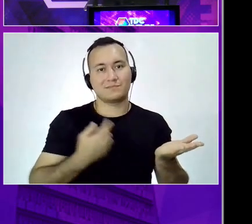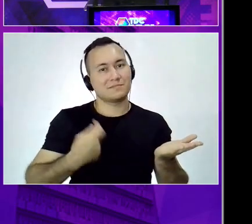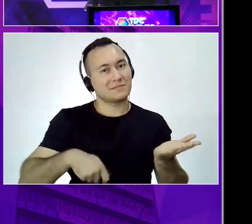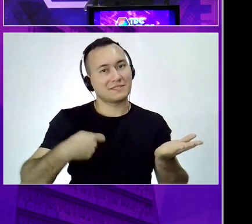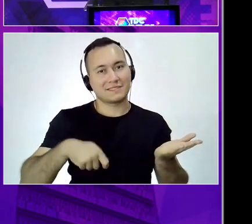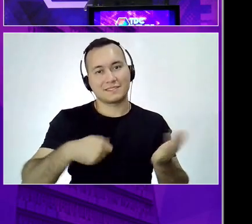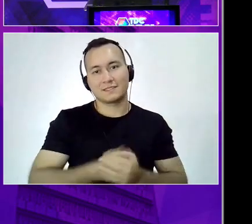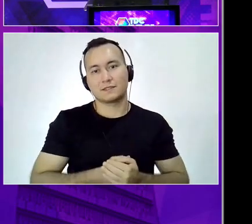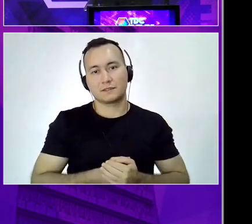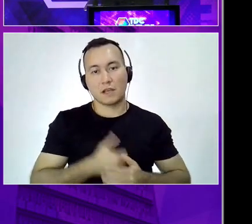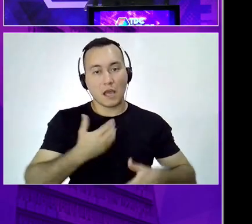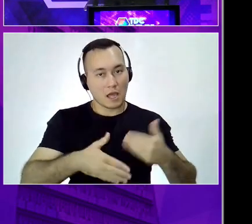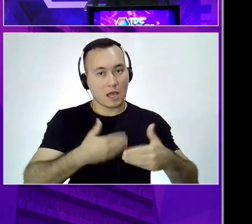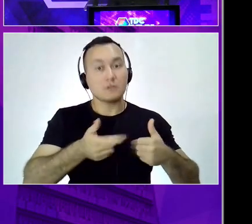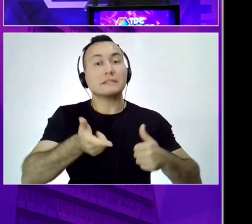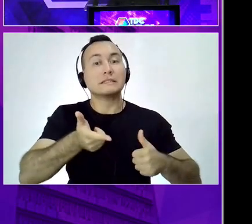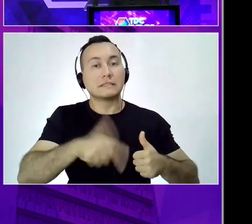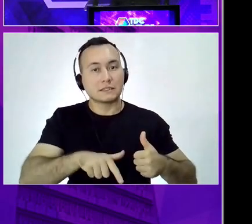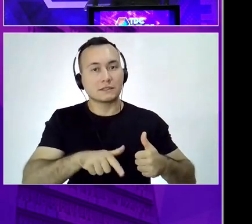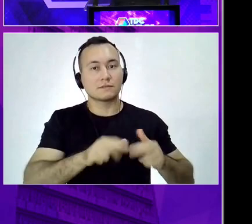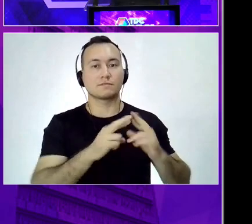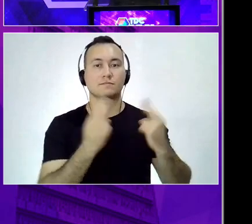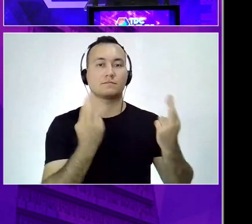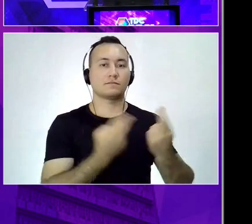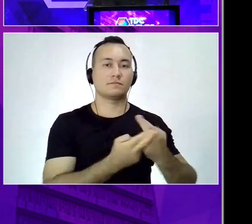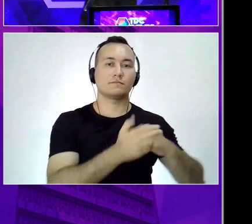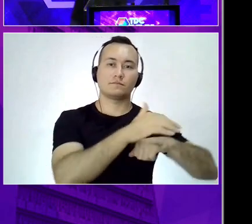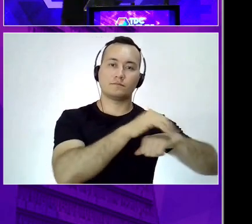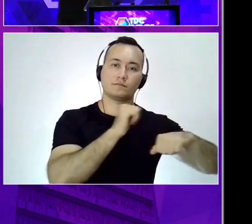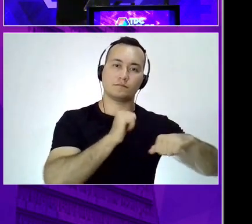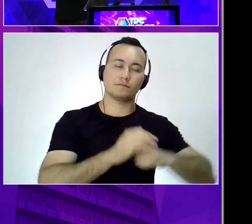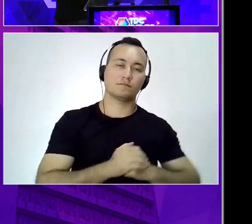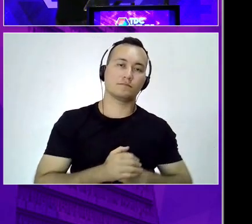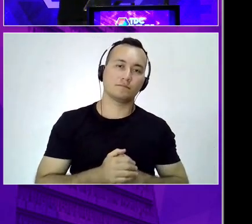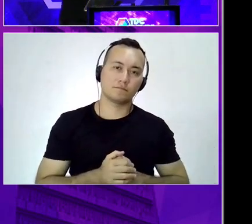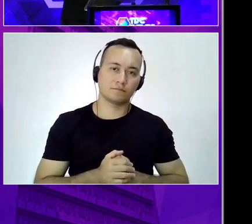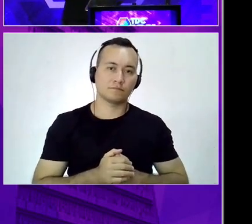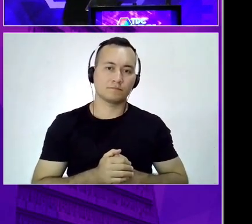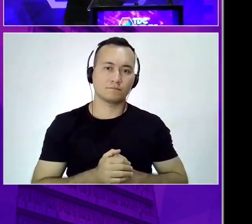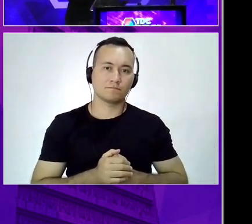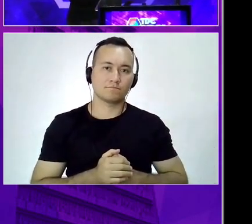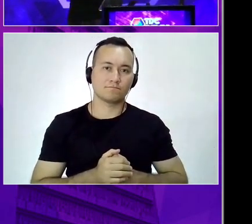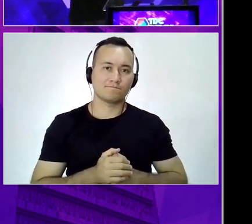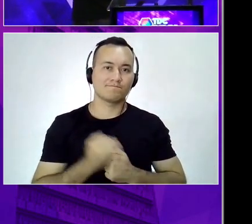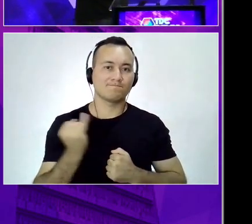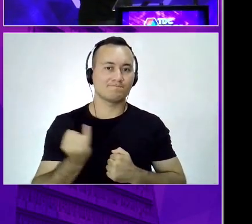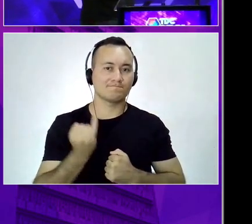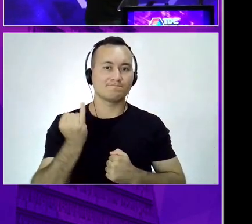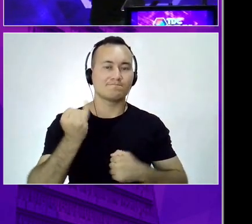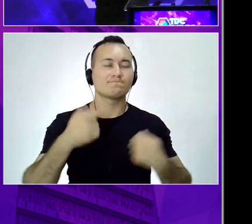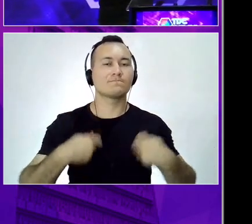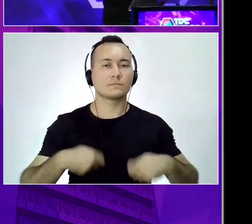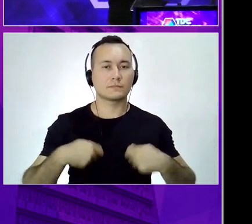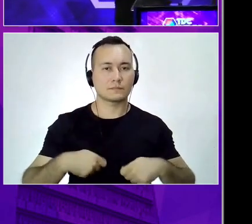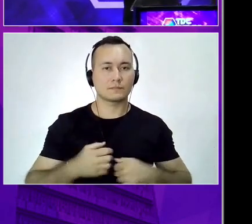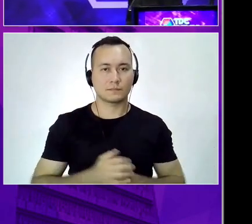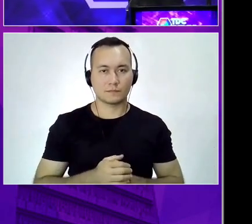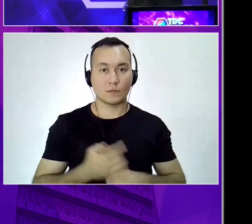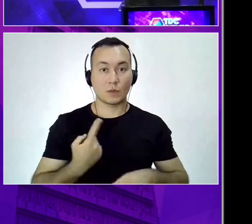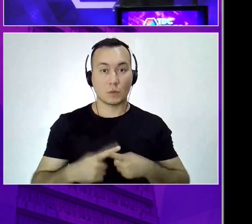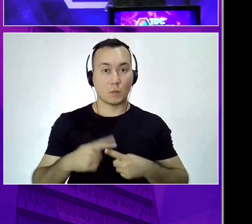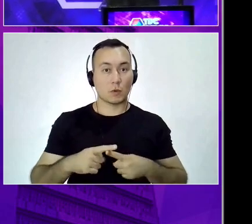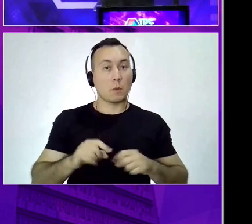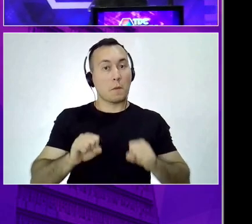realinhar, né? Tipo, você setou um objetivo com alguém e de repente esse cara está indo por um caminho que não é aquele objetivo. Então você